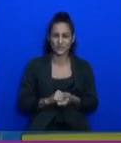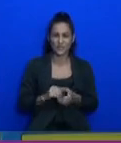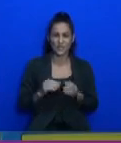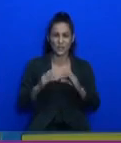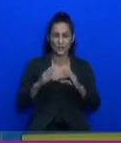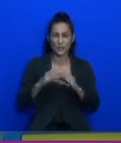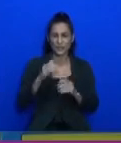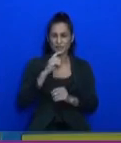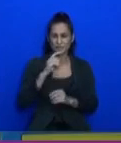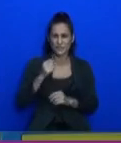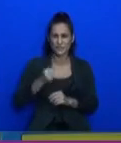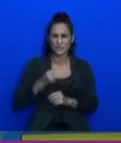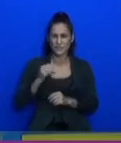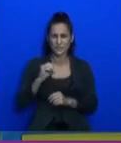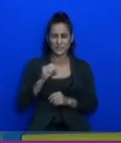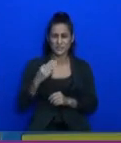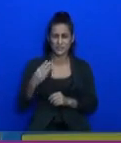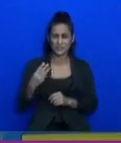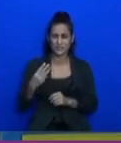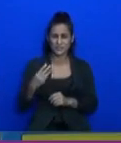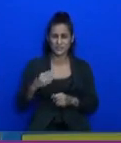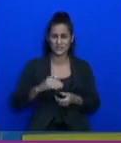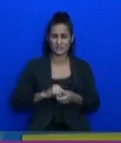Bola verde número 03.